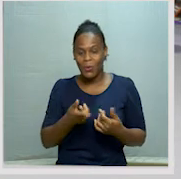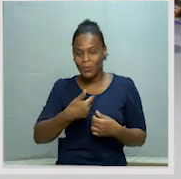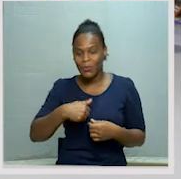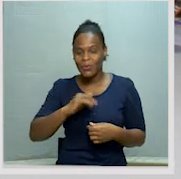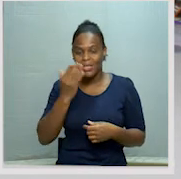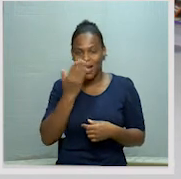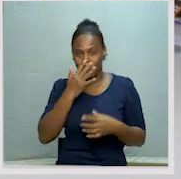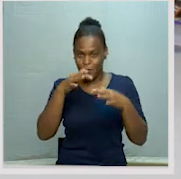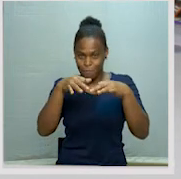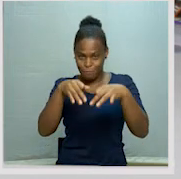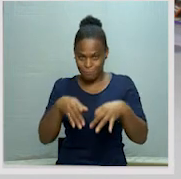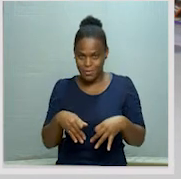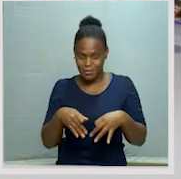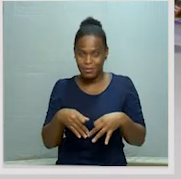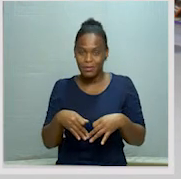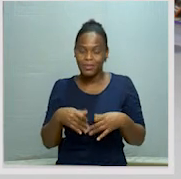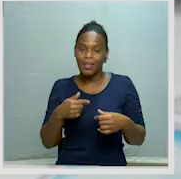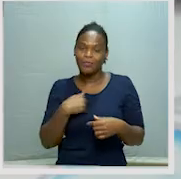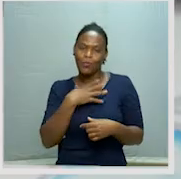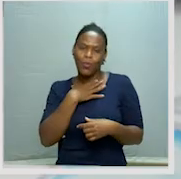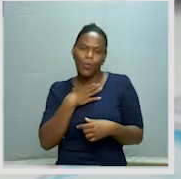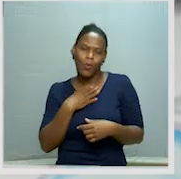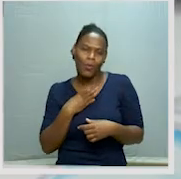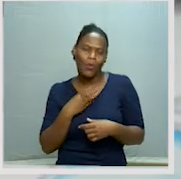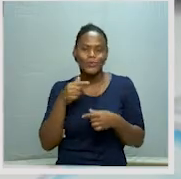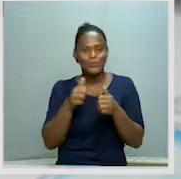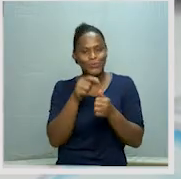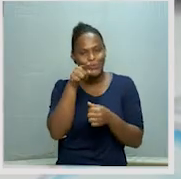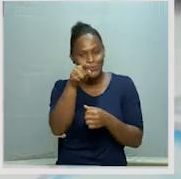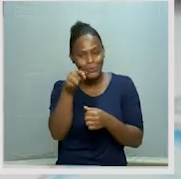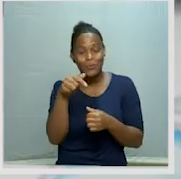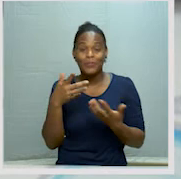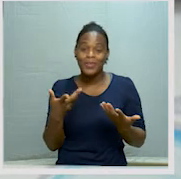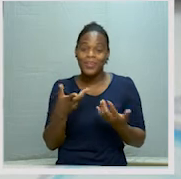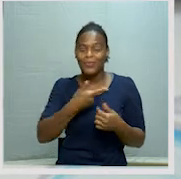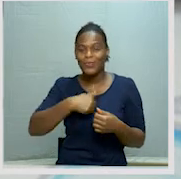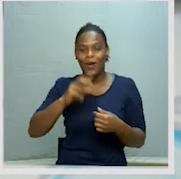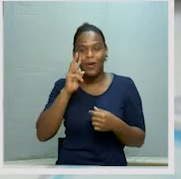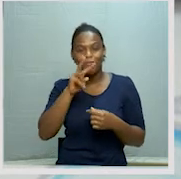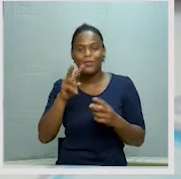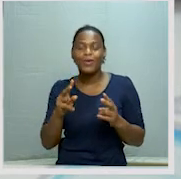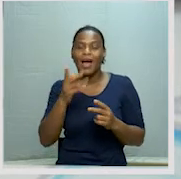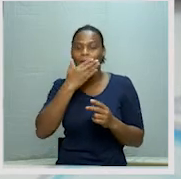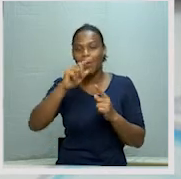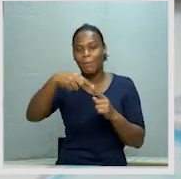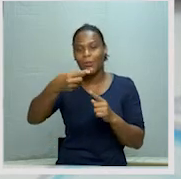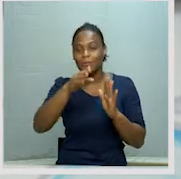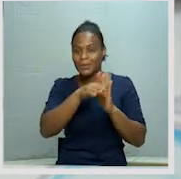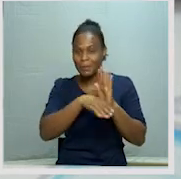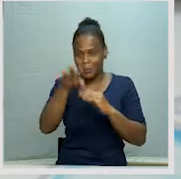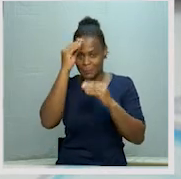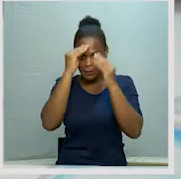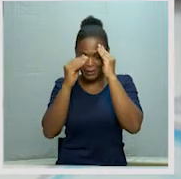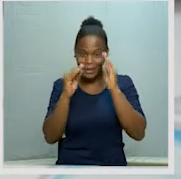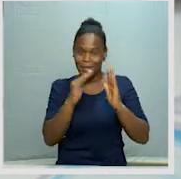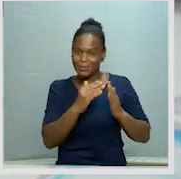isto, chegamos ao final da nossa aula de hoje. Gostei imenso de ter estado aqui convosco e nós nos vemos na próxima aula